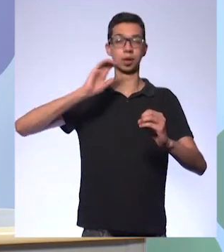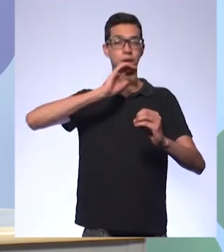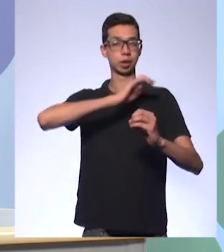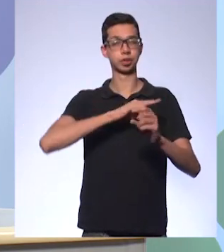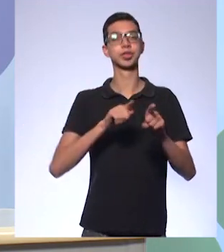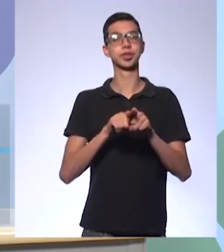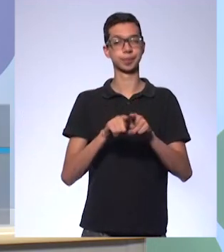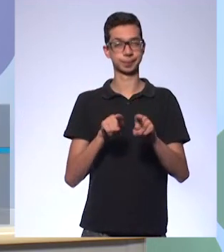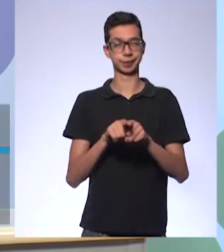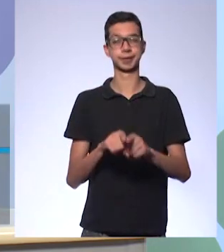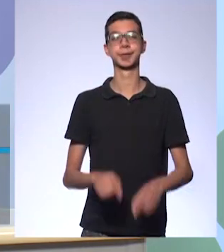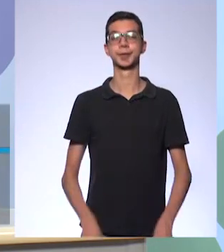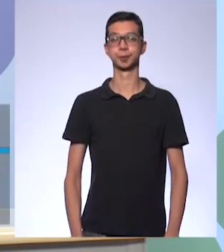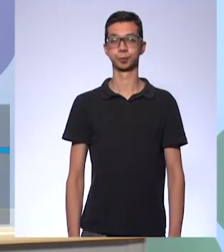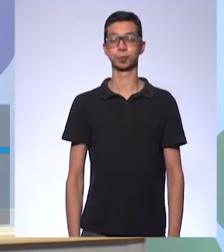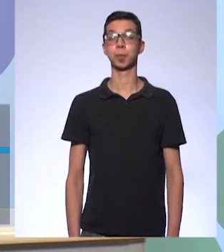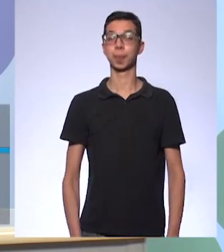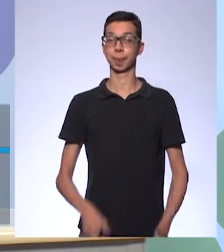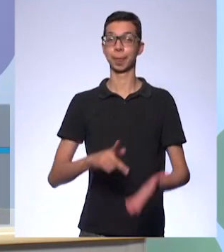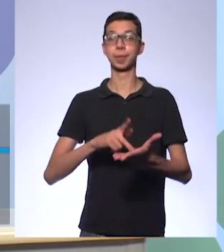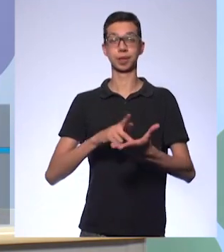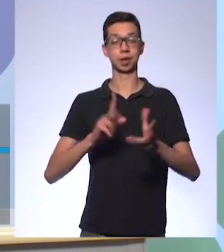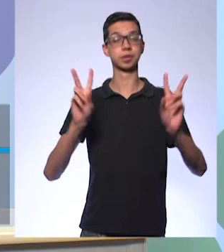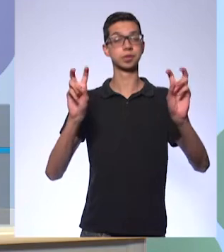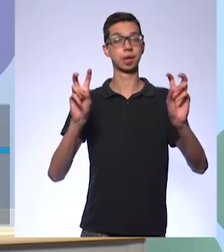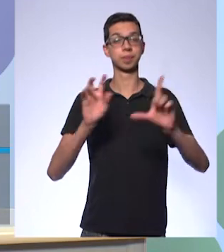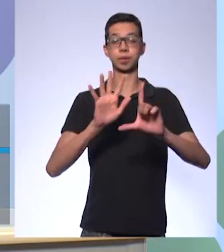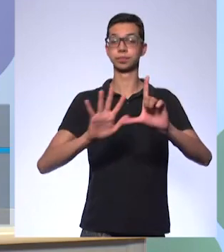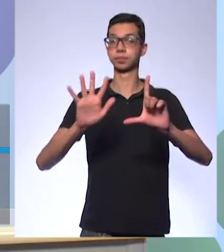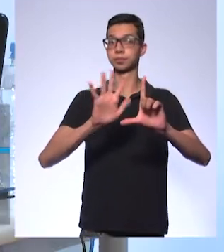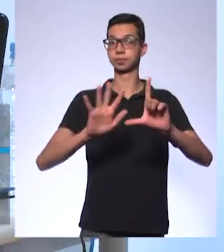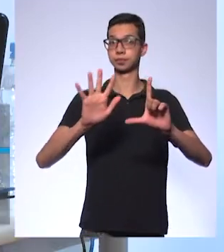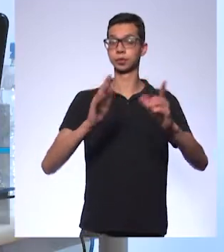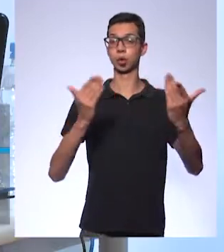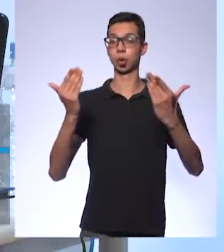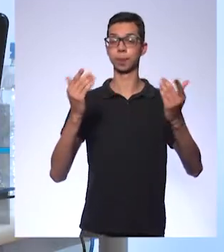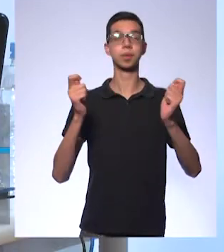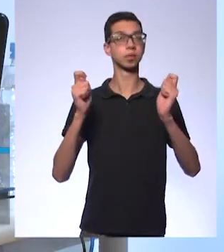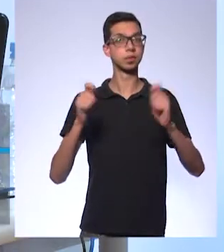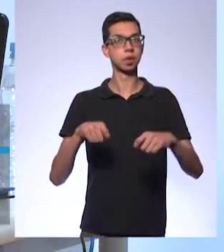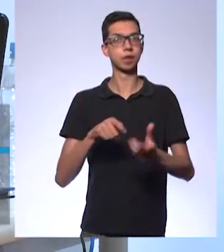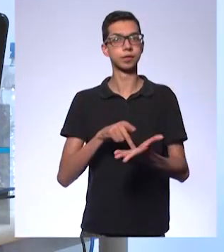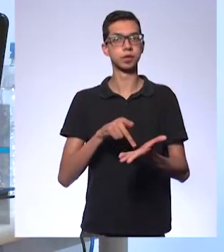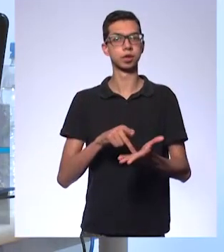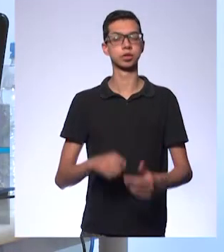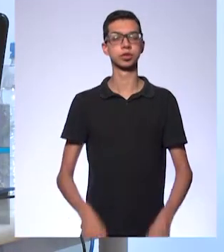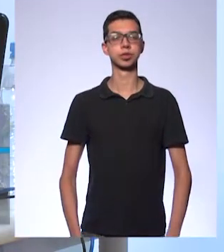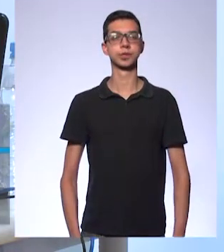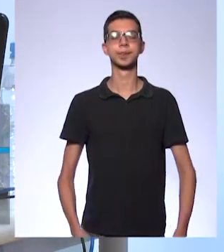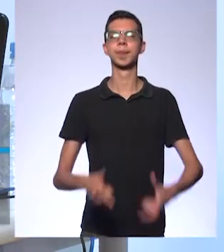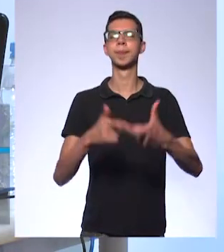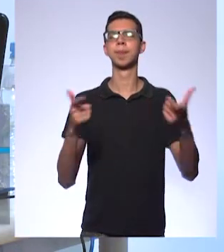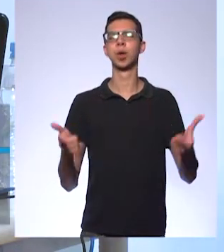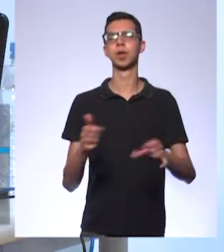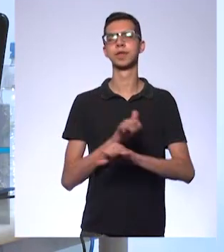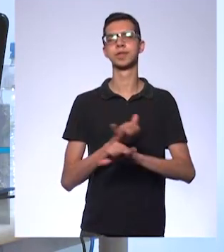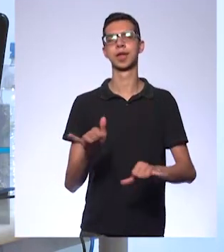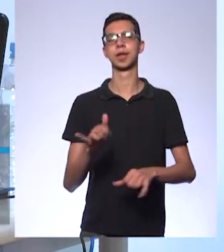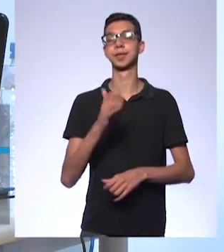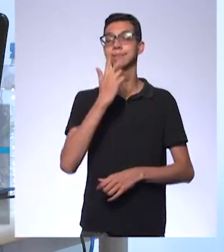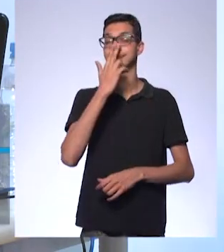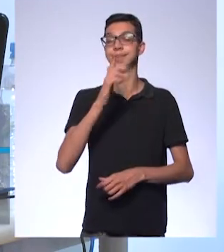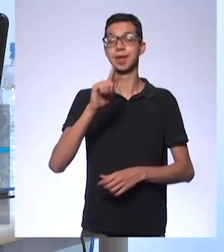são dois temas que têm super a ver com a imagem, sim, gente. É verdade. E aí tem muita gente falando, isso é a cara da